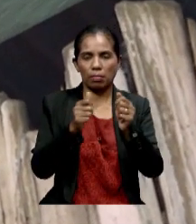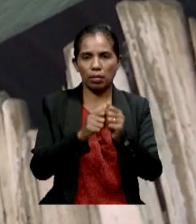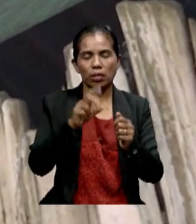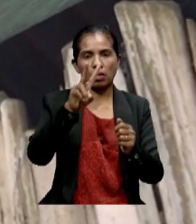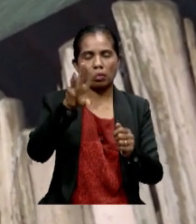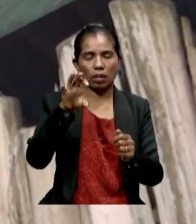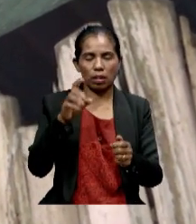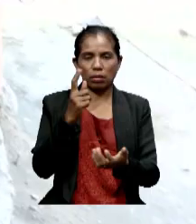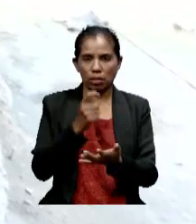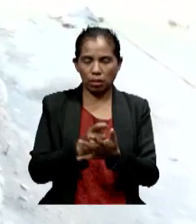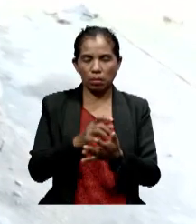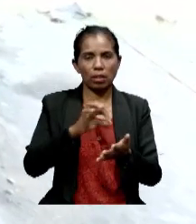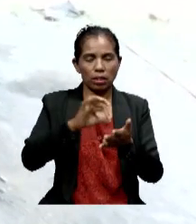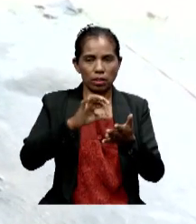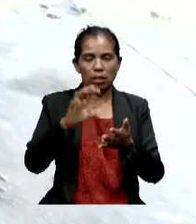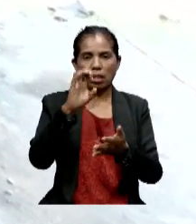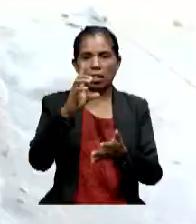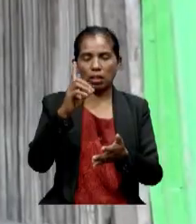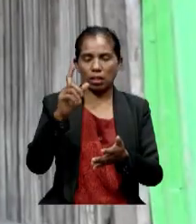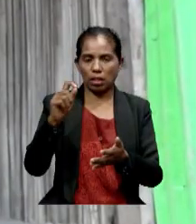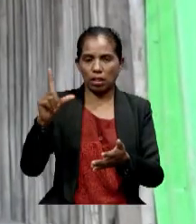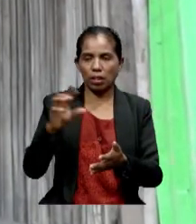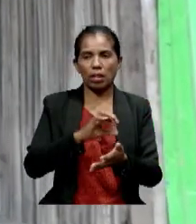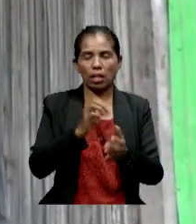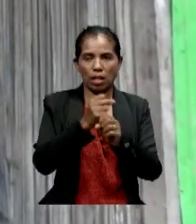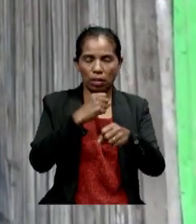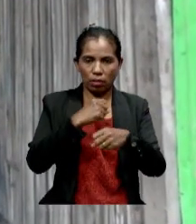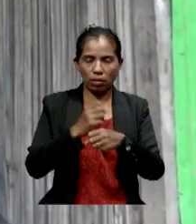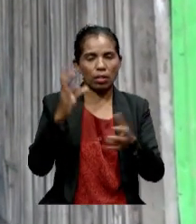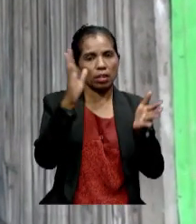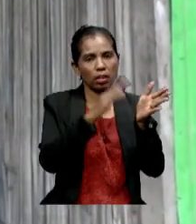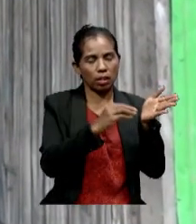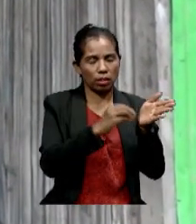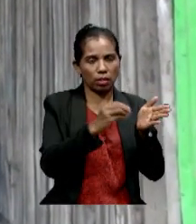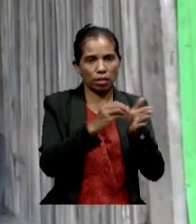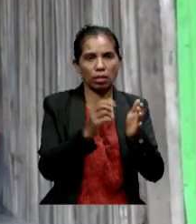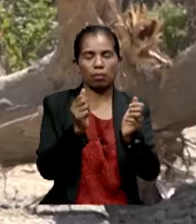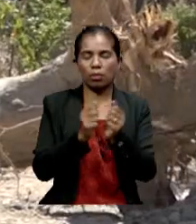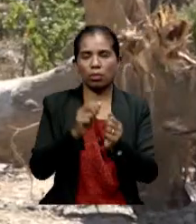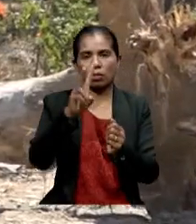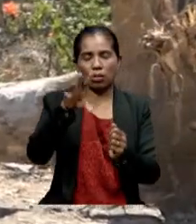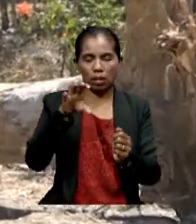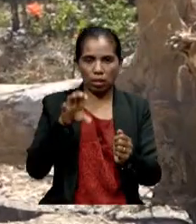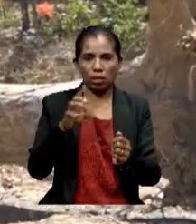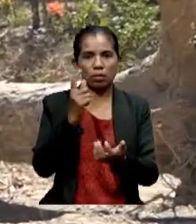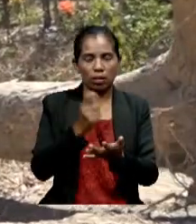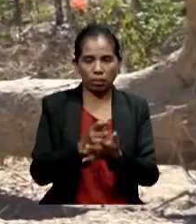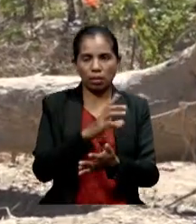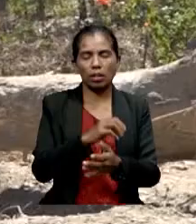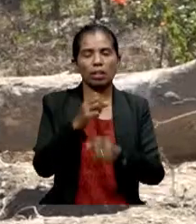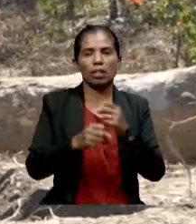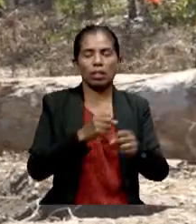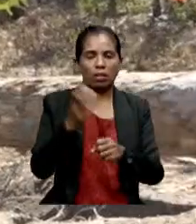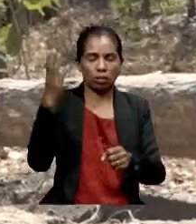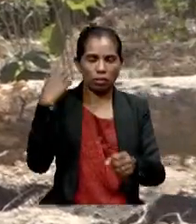mak resista ona e EDTL EP no instala ona contador quase rihung atus rua. Mas que tinan kotuk EDTL